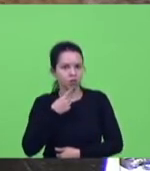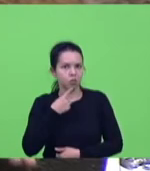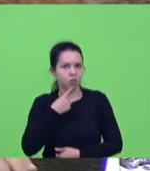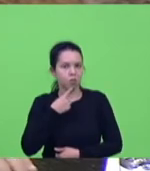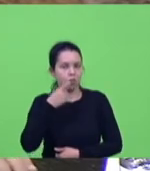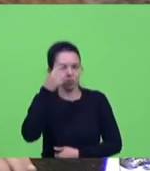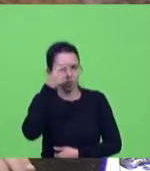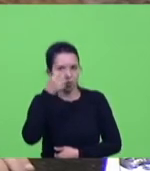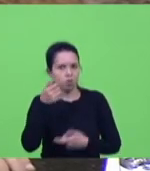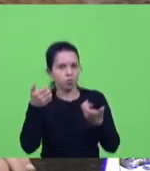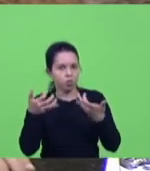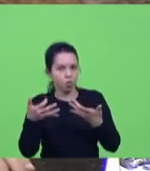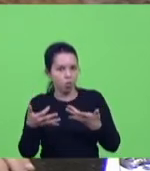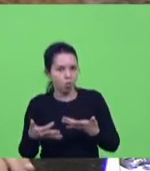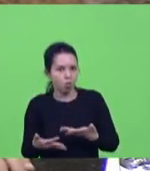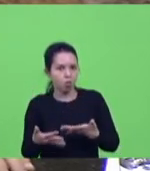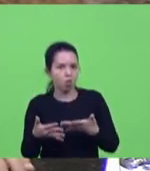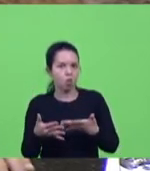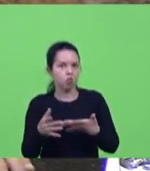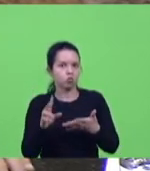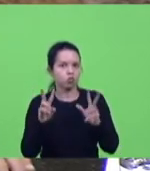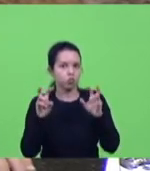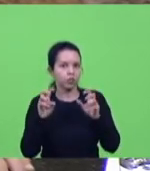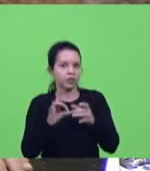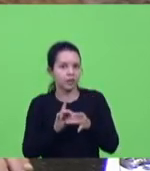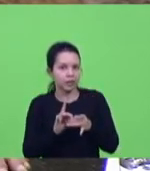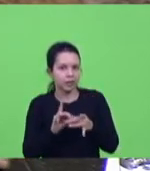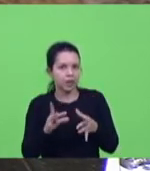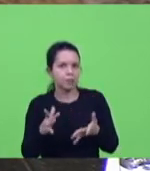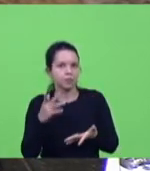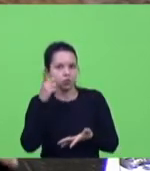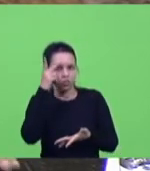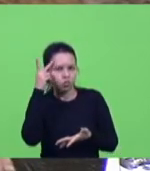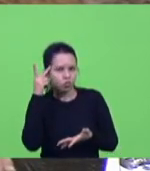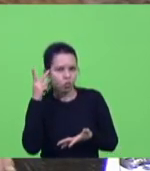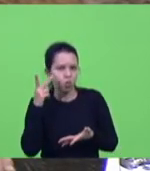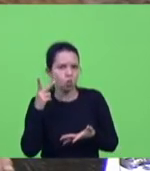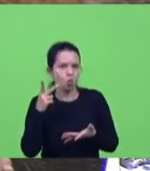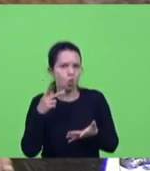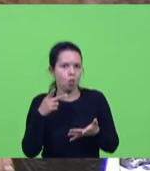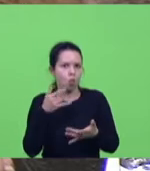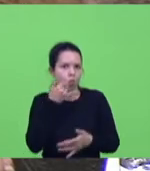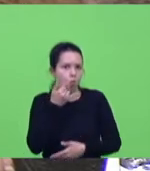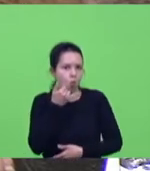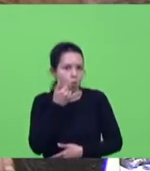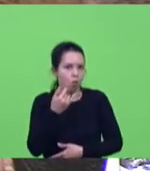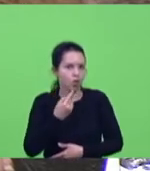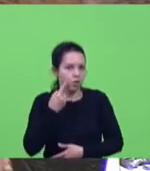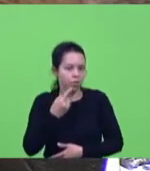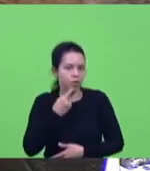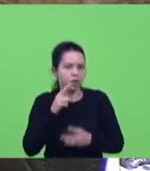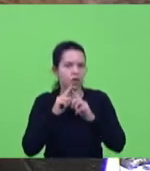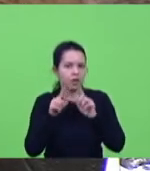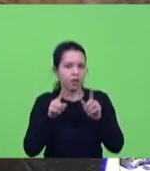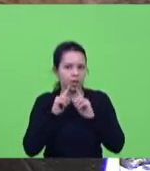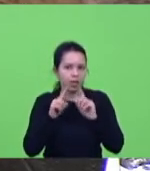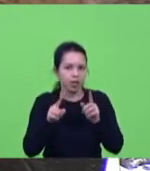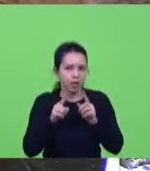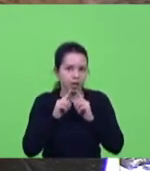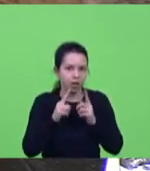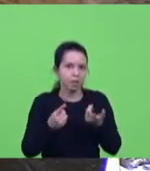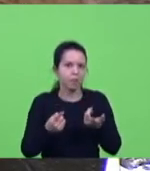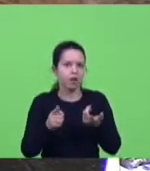da situação do Detran, das pessoas que realmente entram em contato com os deputados e reclamam que, que essas atividades tinham